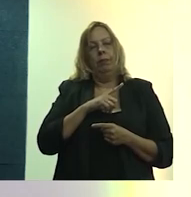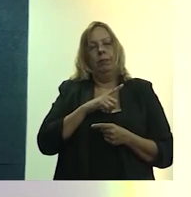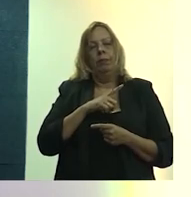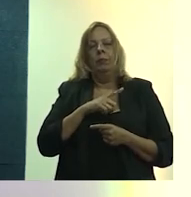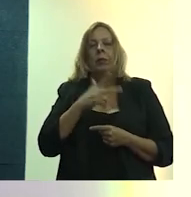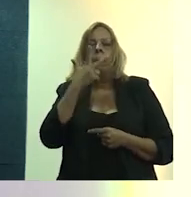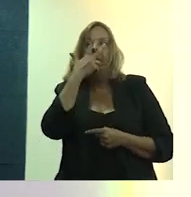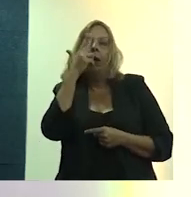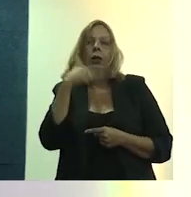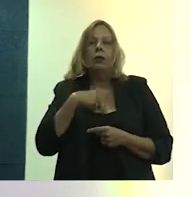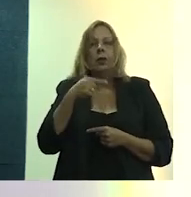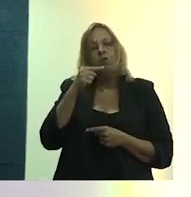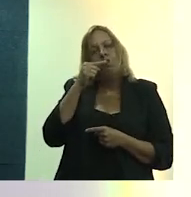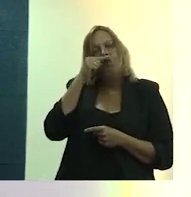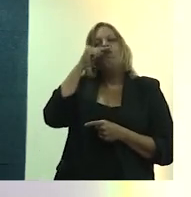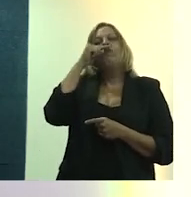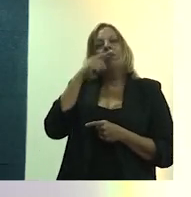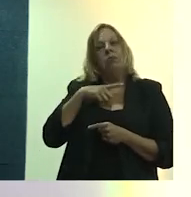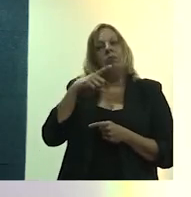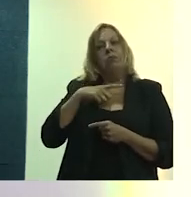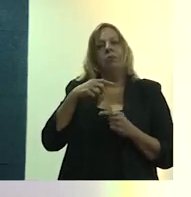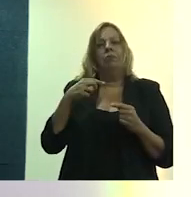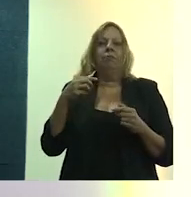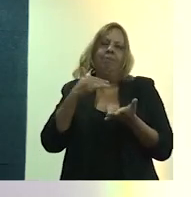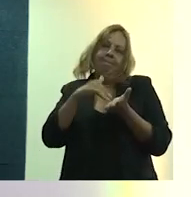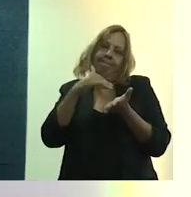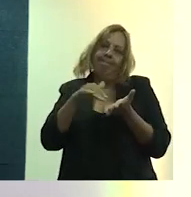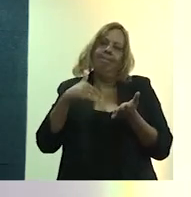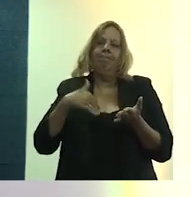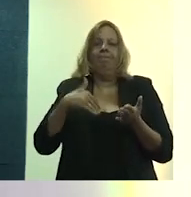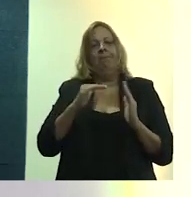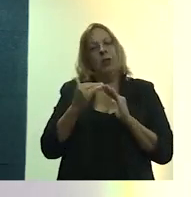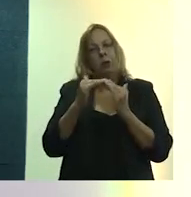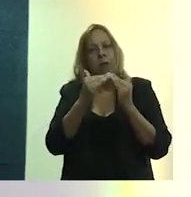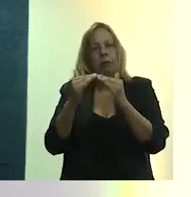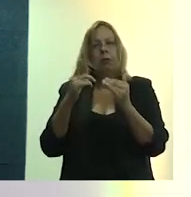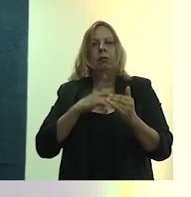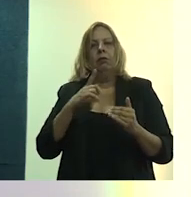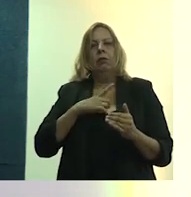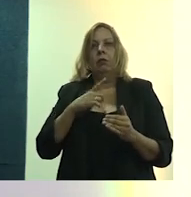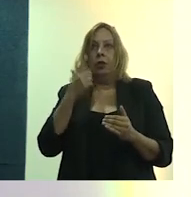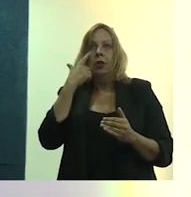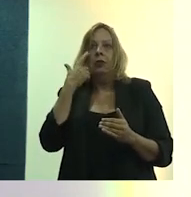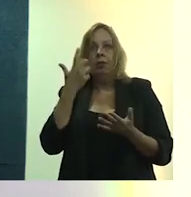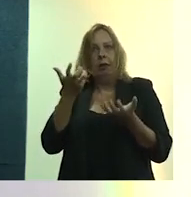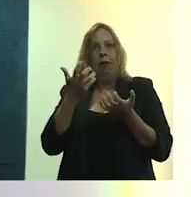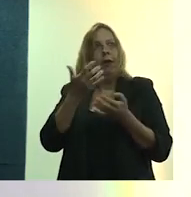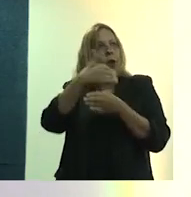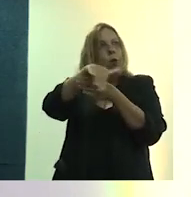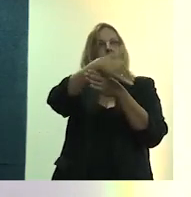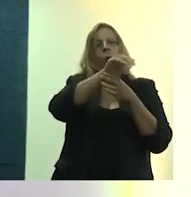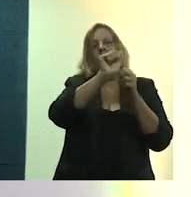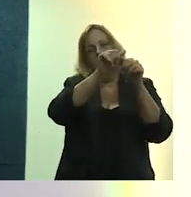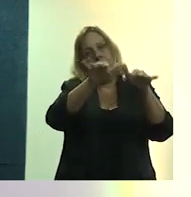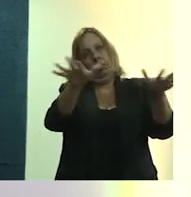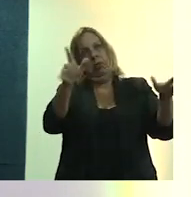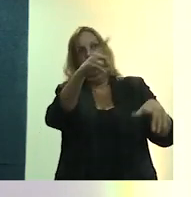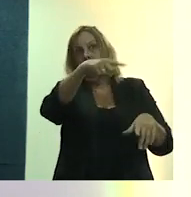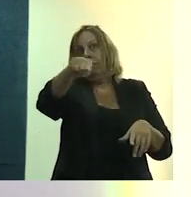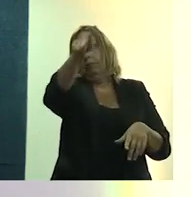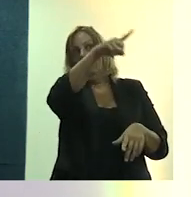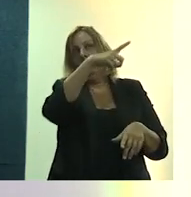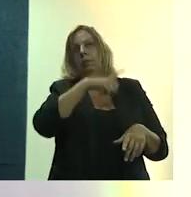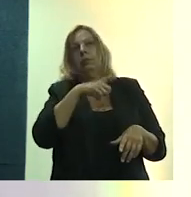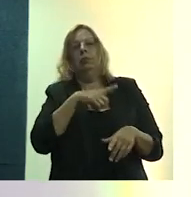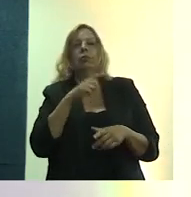xodona na verdade dentro da secretaria de periferias e a gente espera muito em breve tá colocando isso na rua e contando com todos vocês